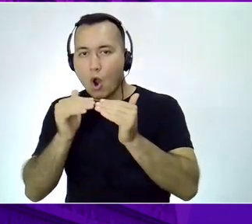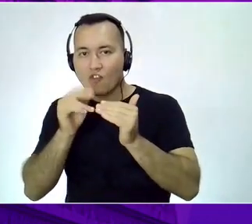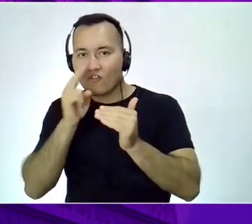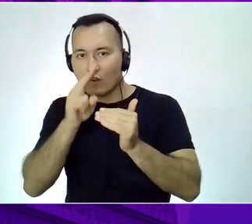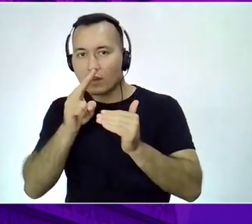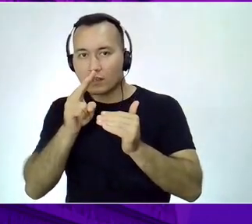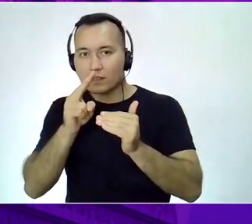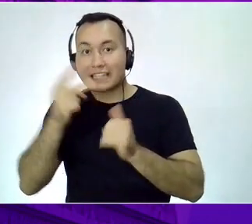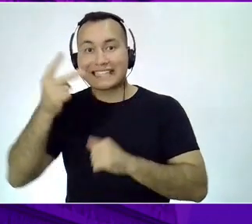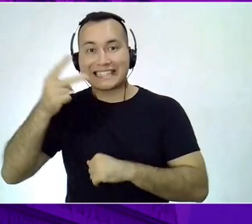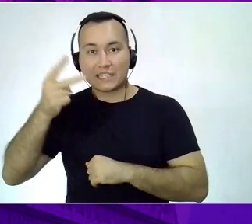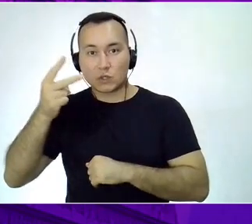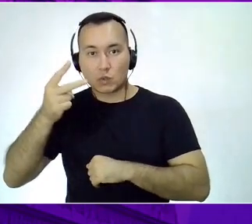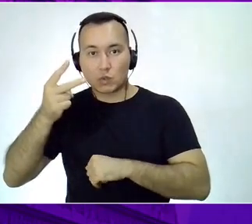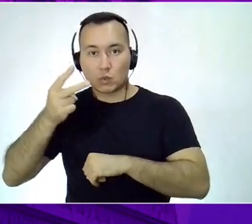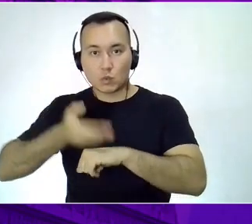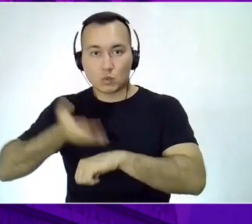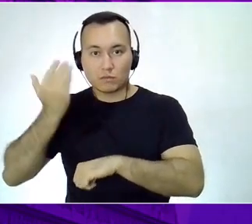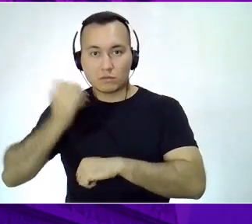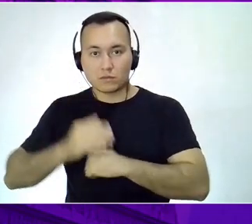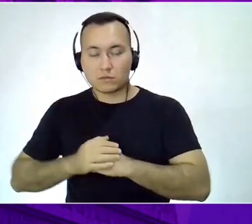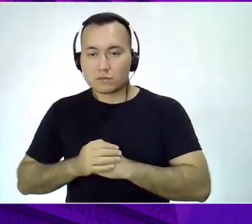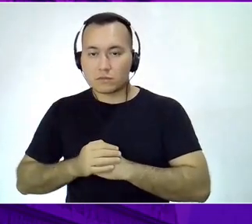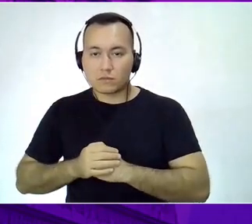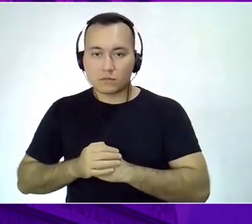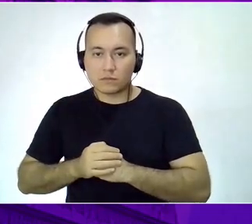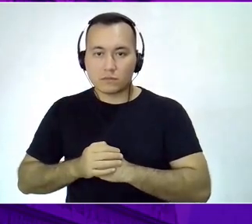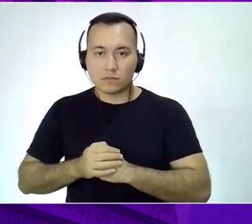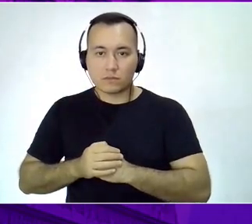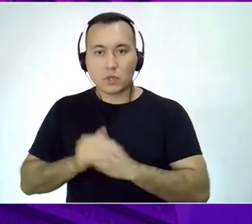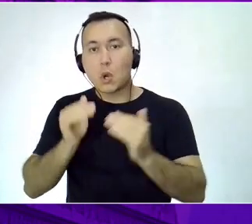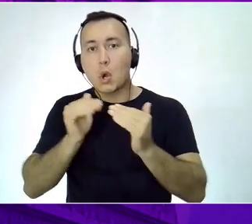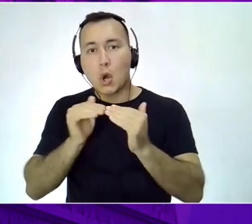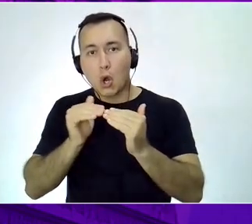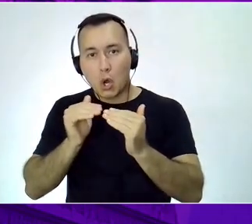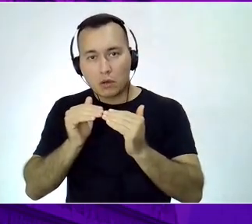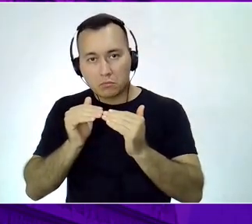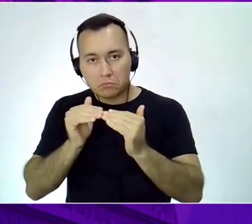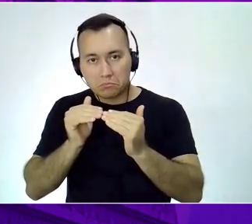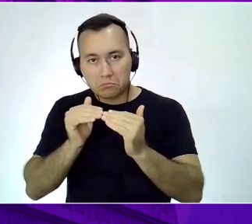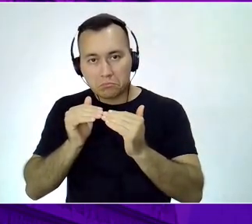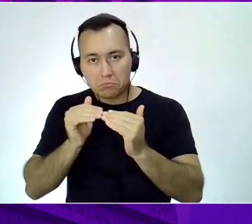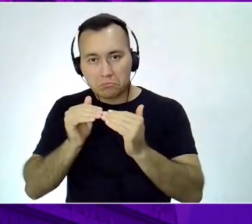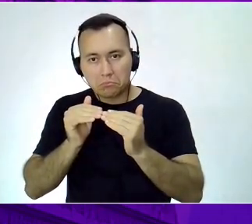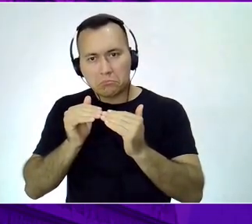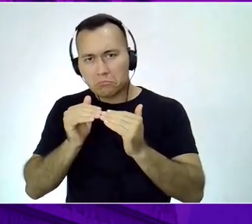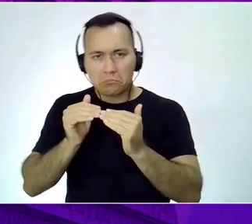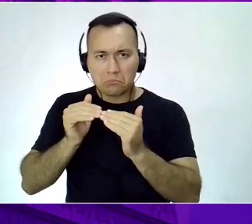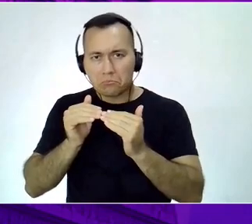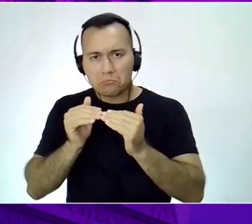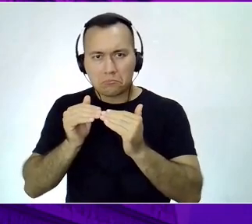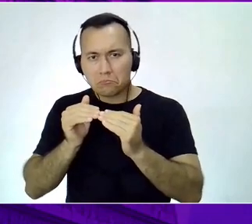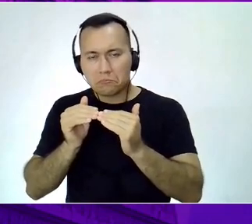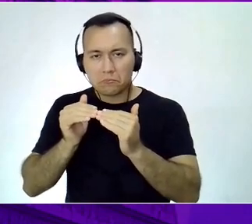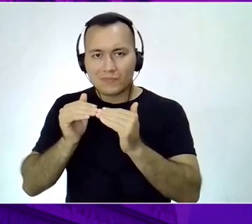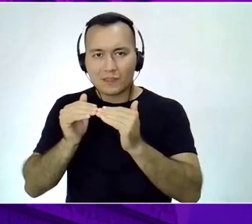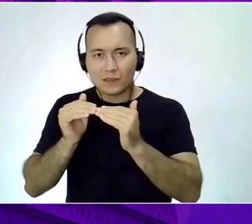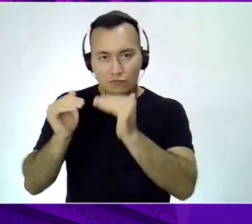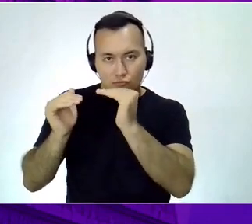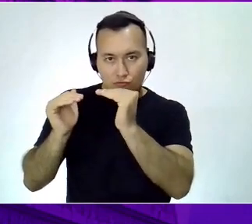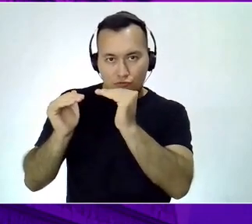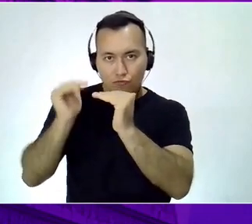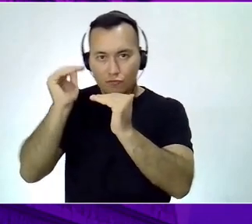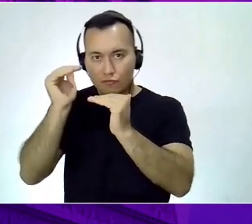maior, que o concordo e o discordo são mais ou menos parecidos. Eu ainda posso fazer outras escolhas bem sensíveis para aumentar um